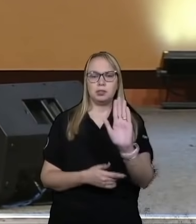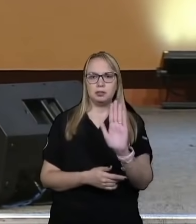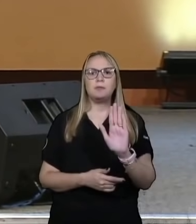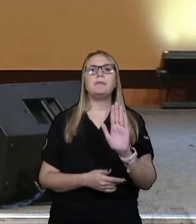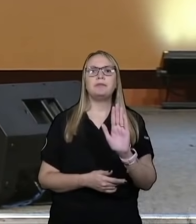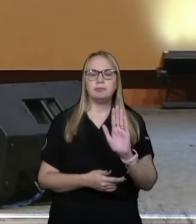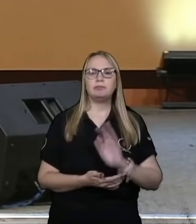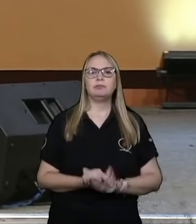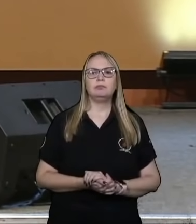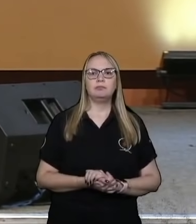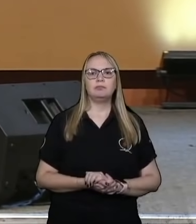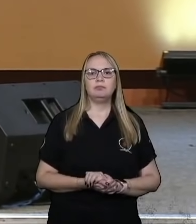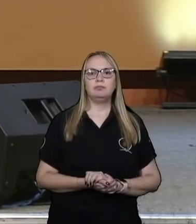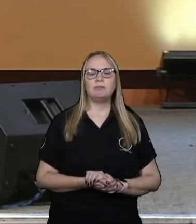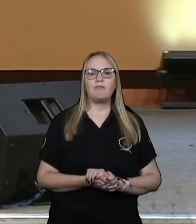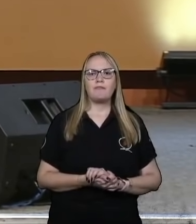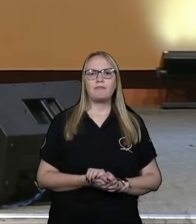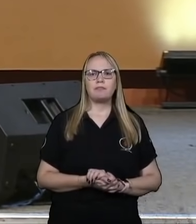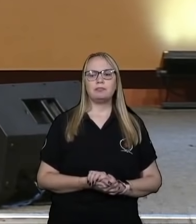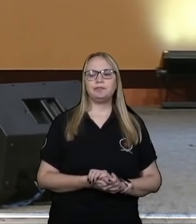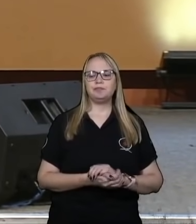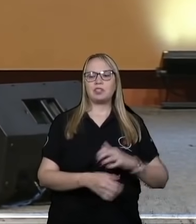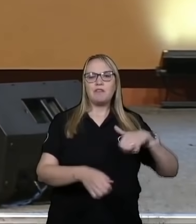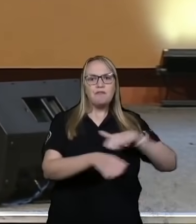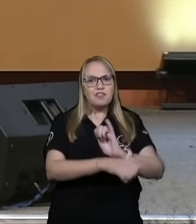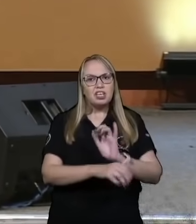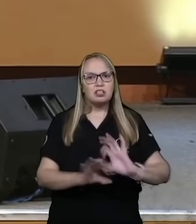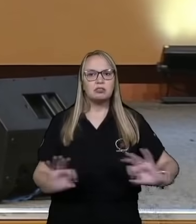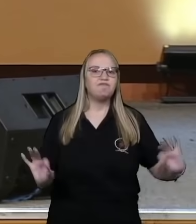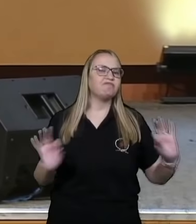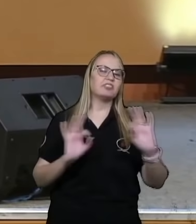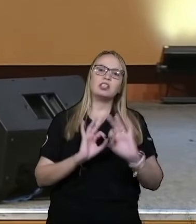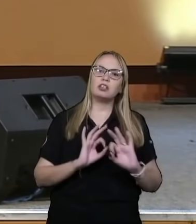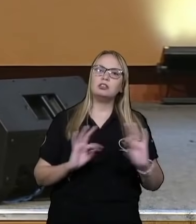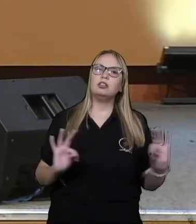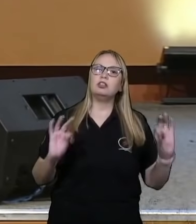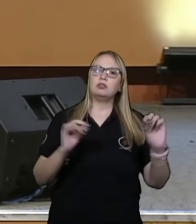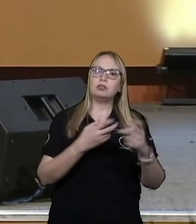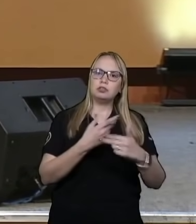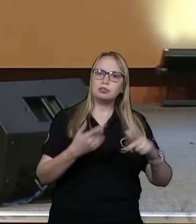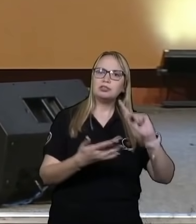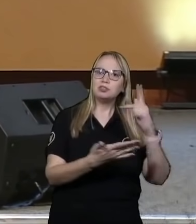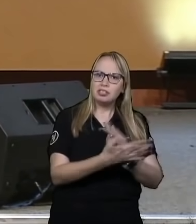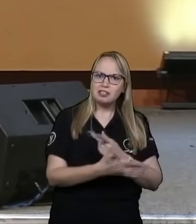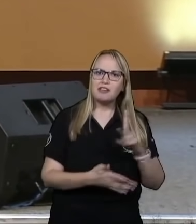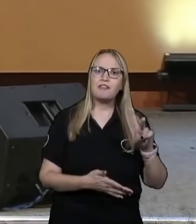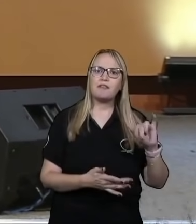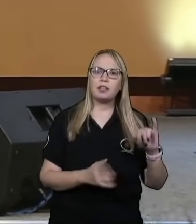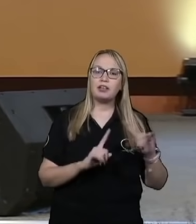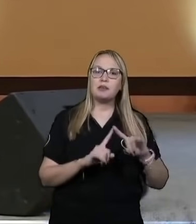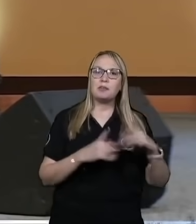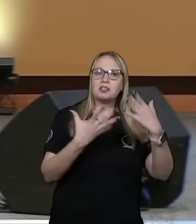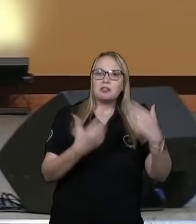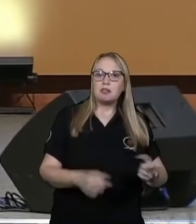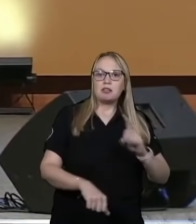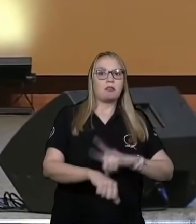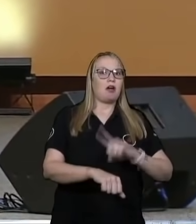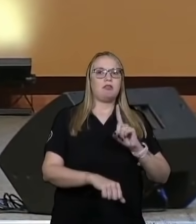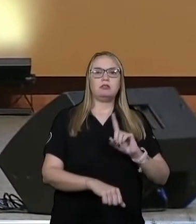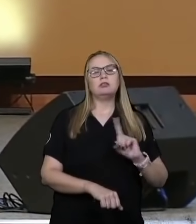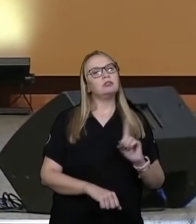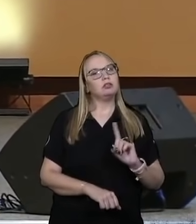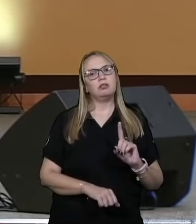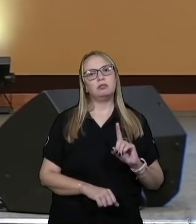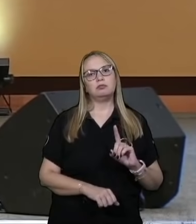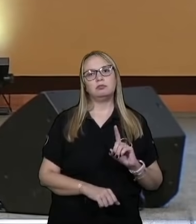não vai cair uma vírgula não vai cair um fiapo tudo vai acontecer mas tu não vai receber de uma vez